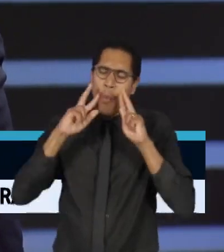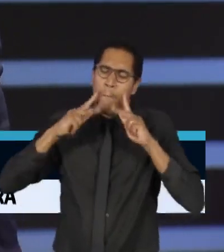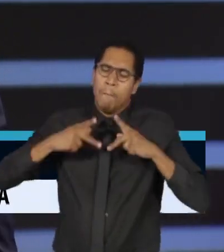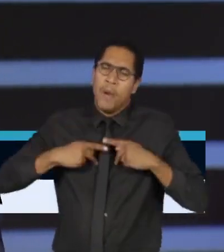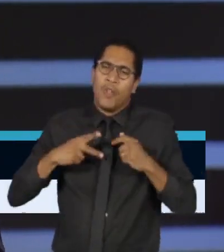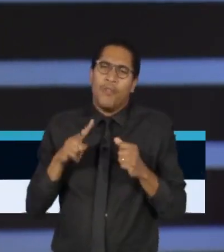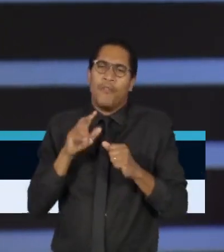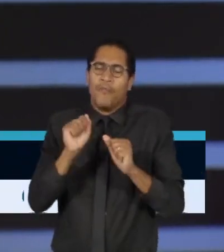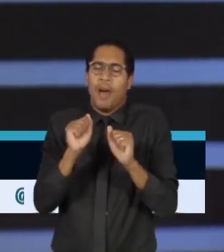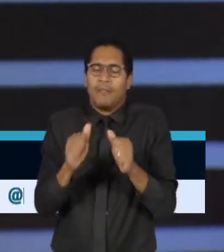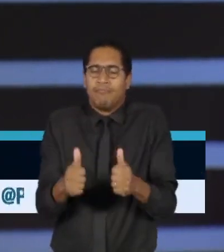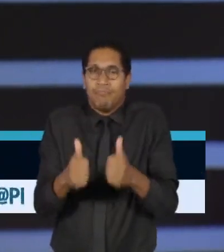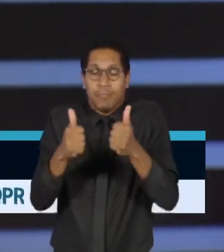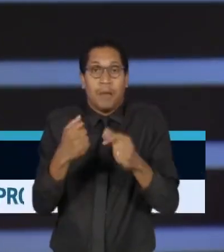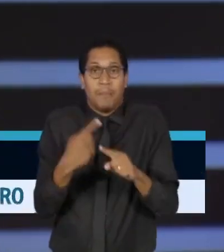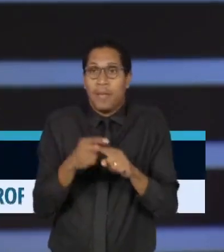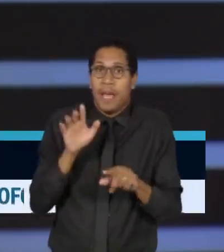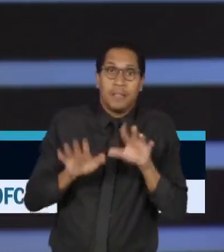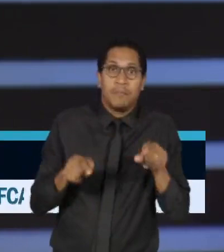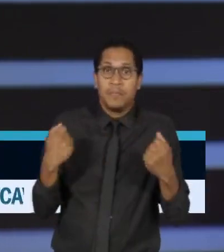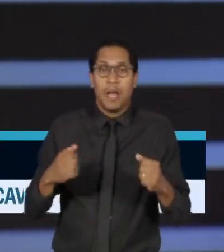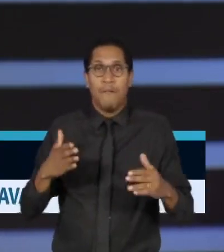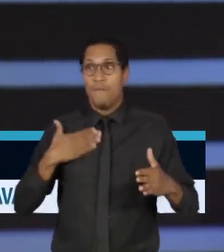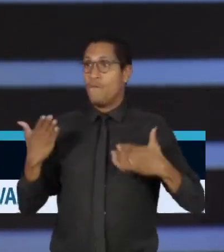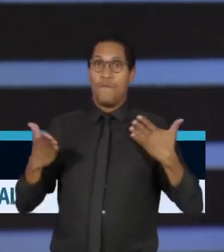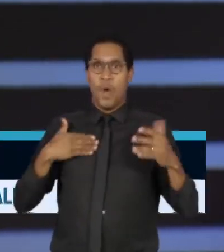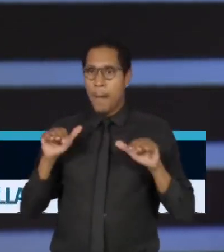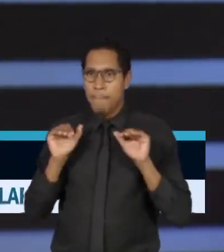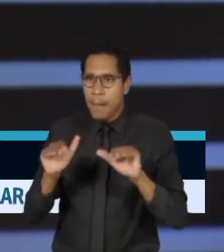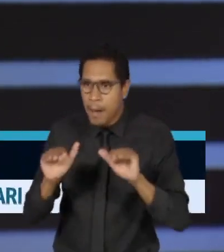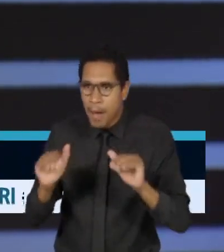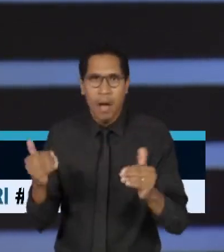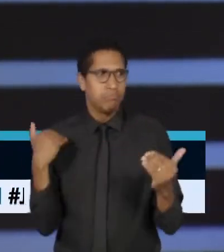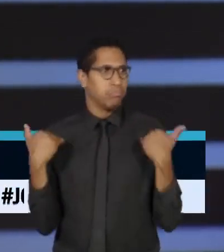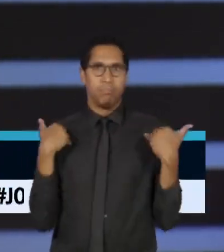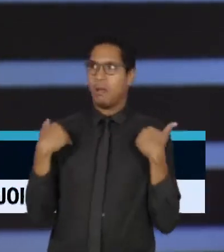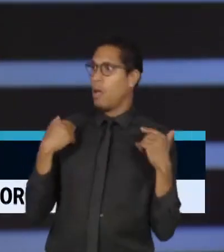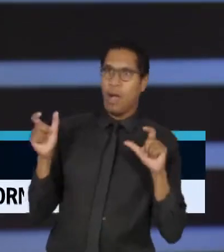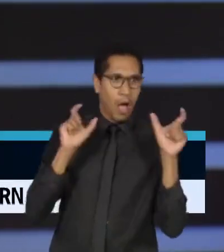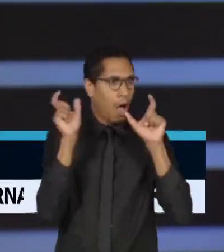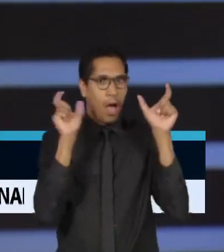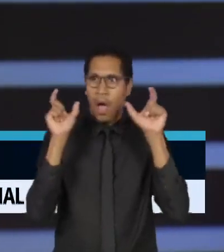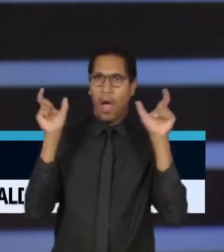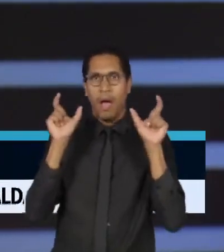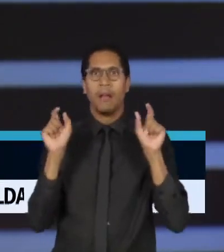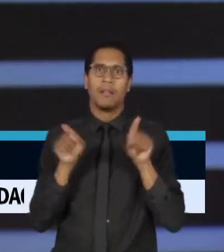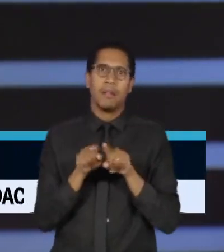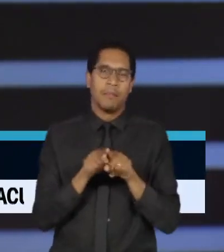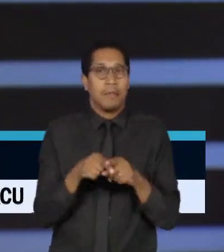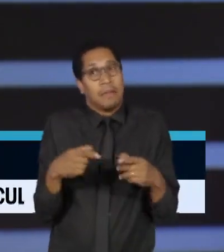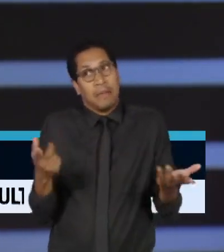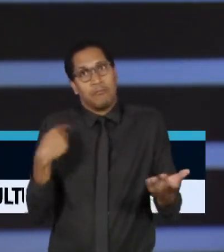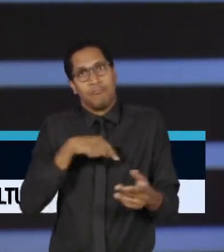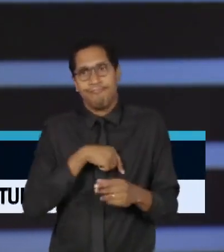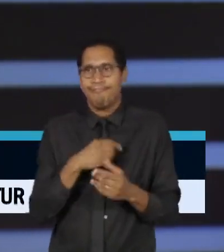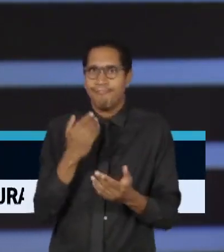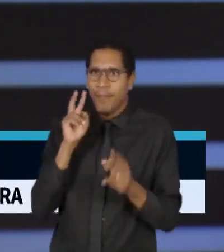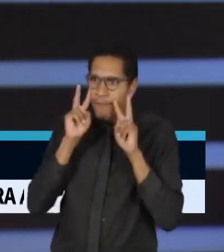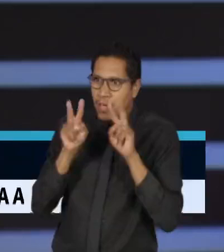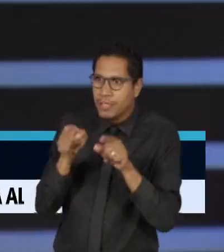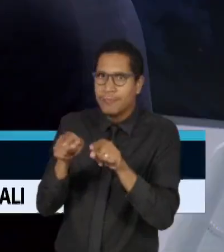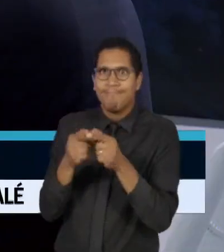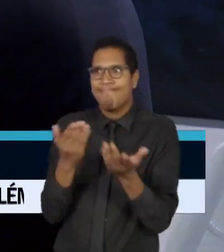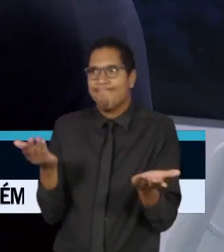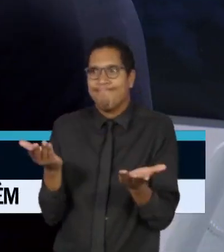vezes acorda só com sustos, não é? Só com fraturas expostas. Nós estamos aí vivendo praticamente uma fratura exposta. Então, acho que os